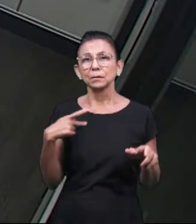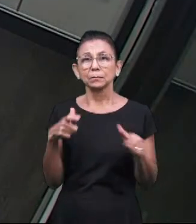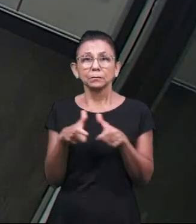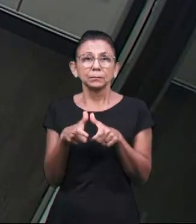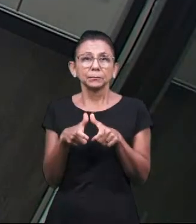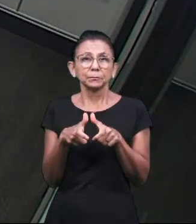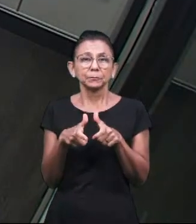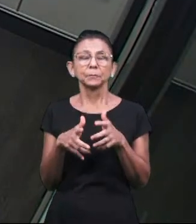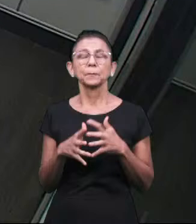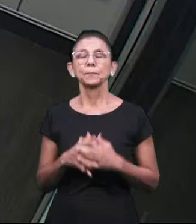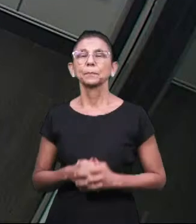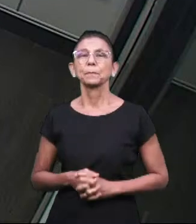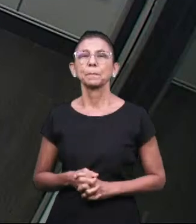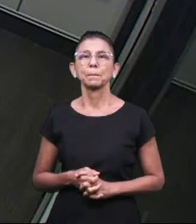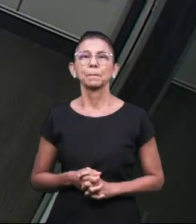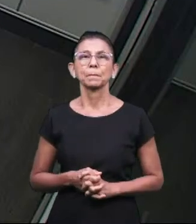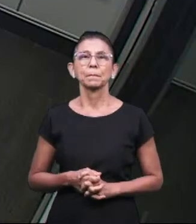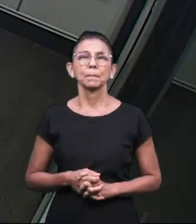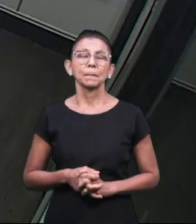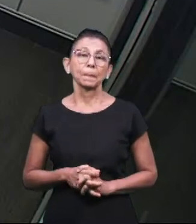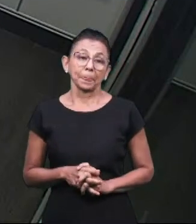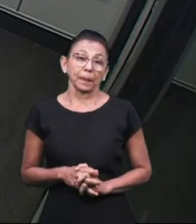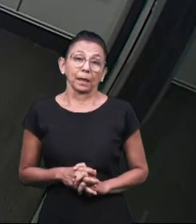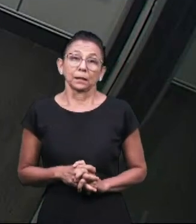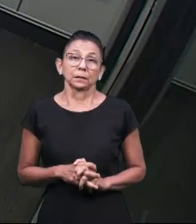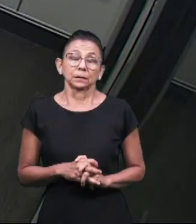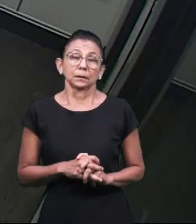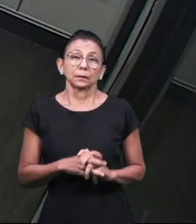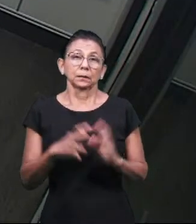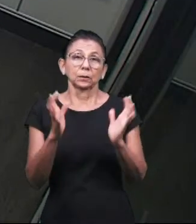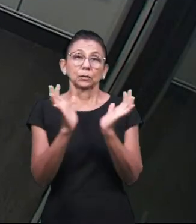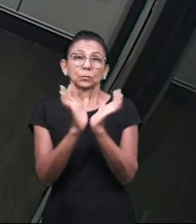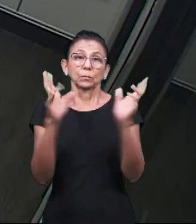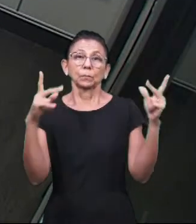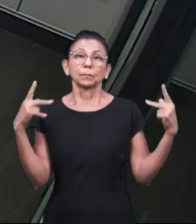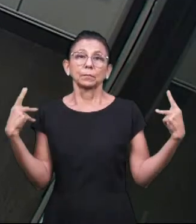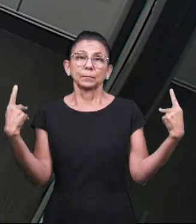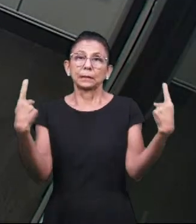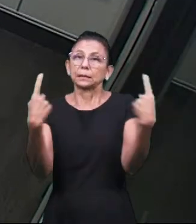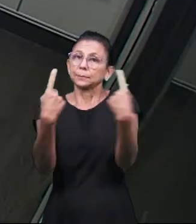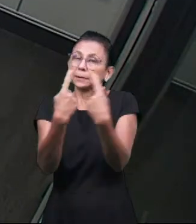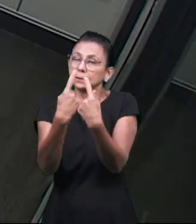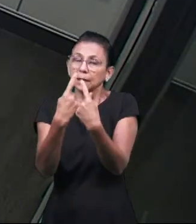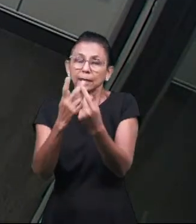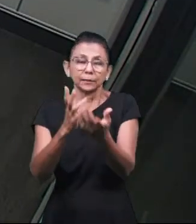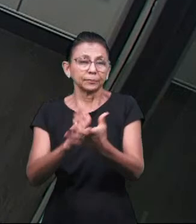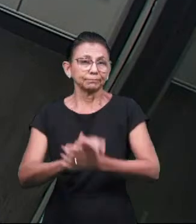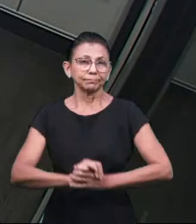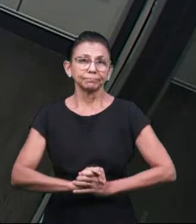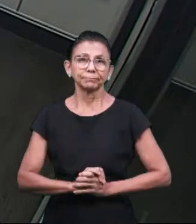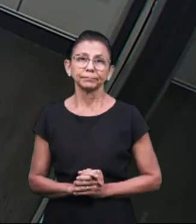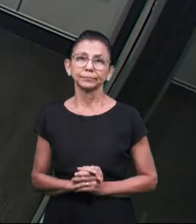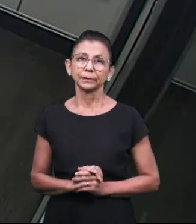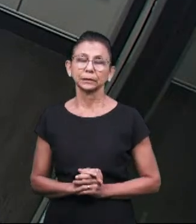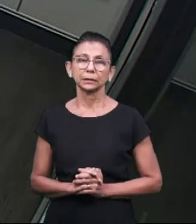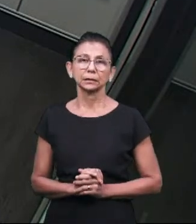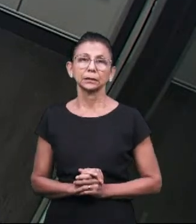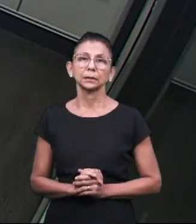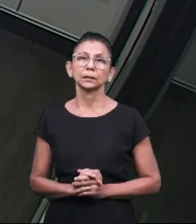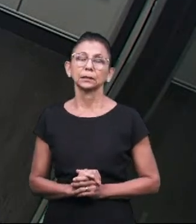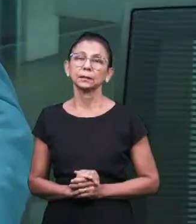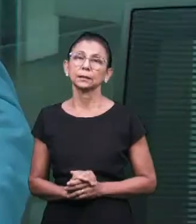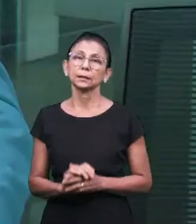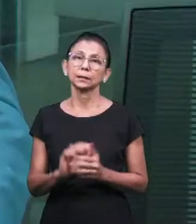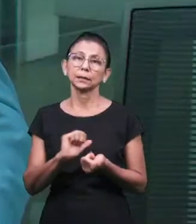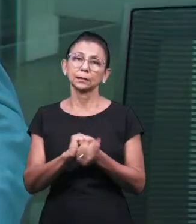aquilo que o presbitério tinha que se debruçar em cima de outros, né? Estava